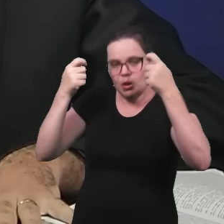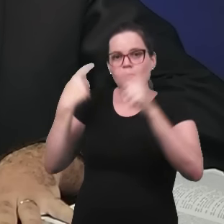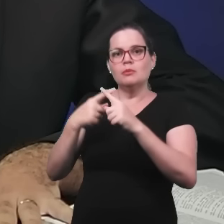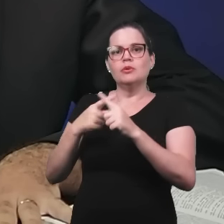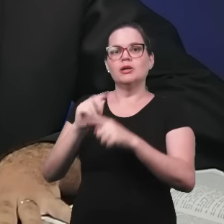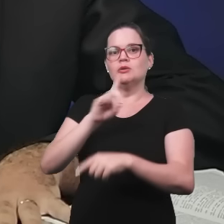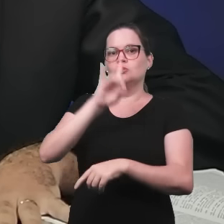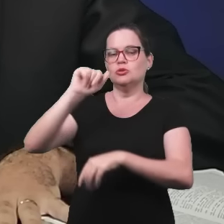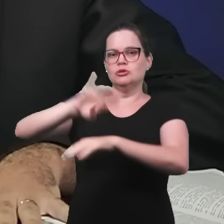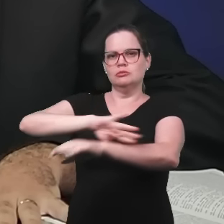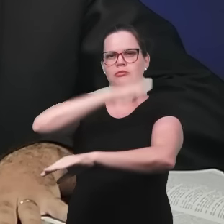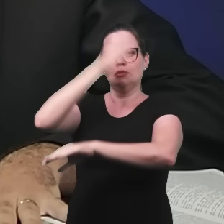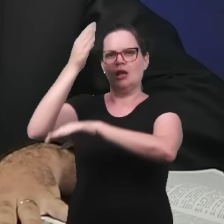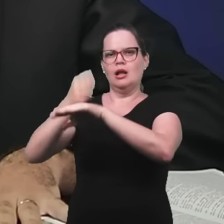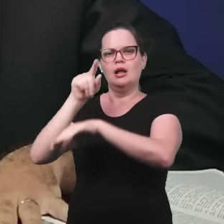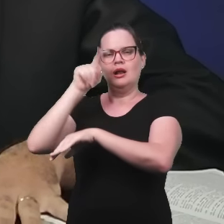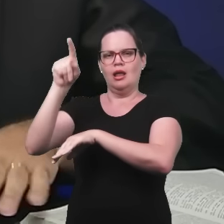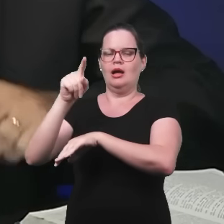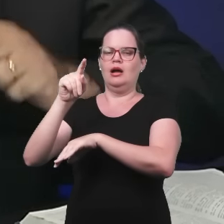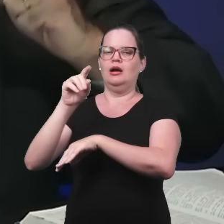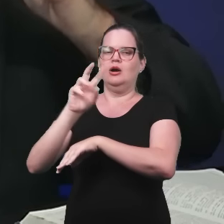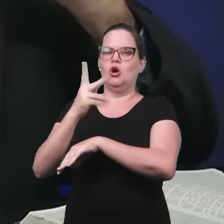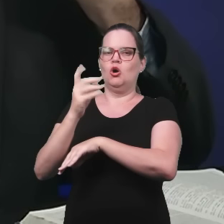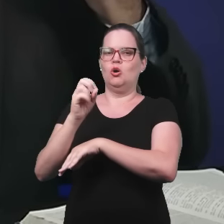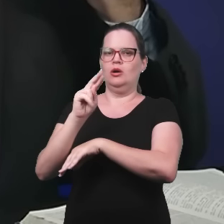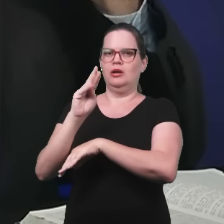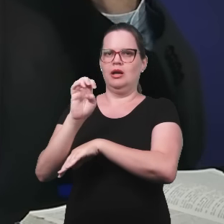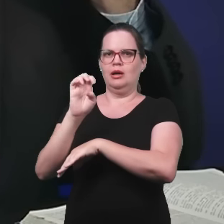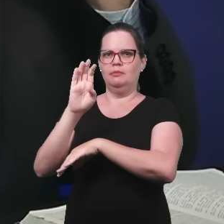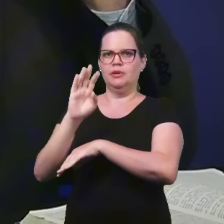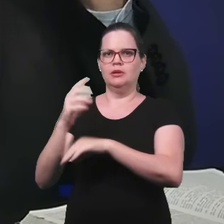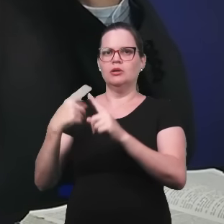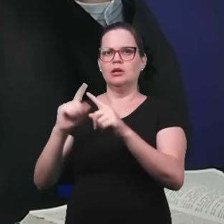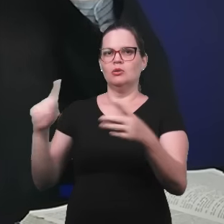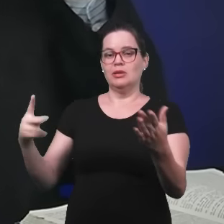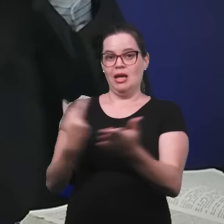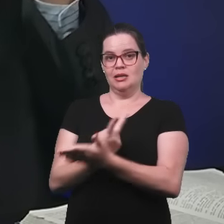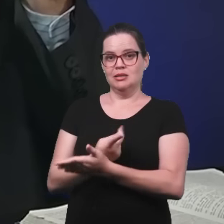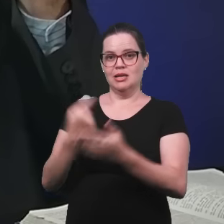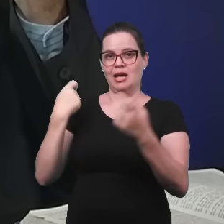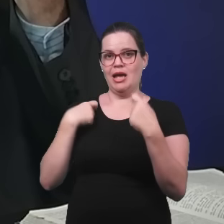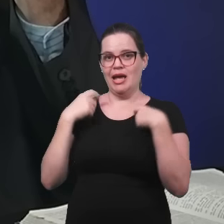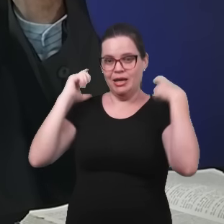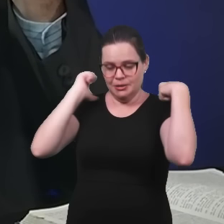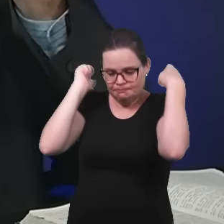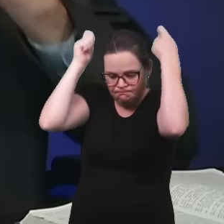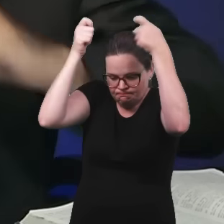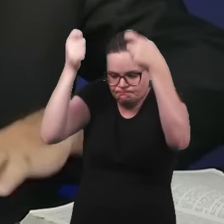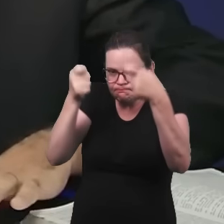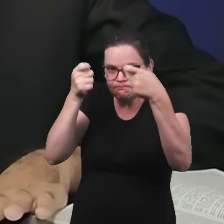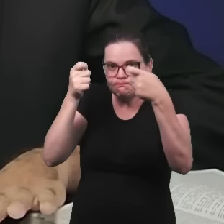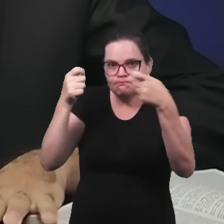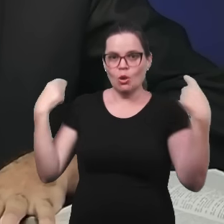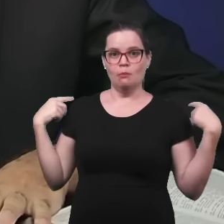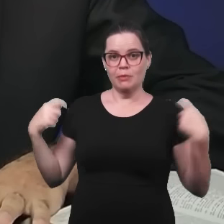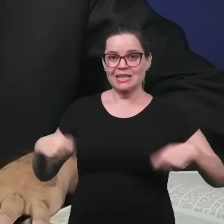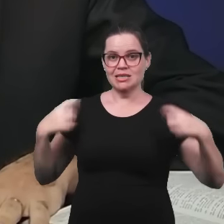e Deus falou com Elias, a palavra diz que ele colocou o rosto numa capa. Era aquela